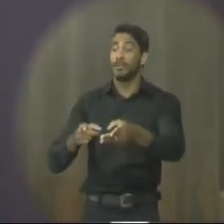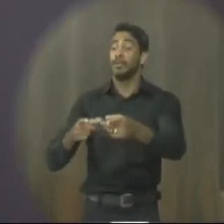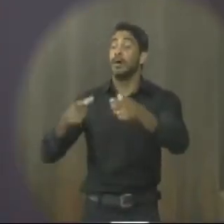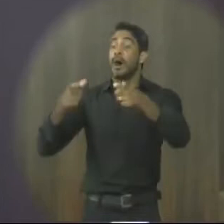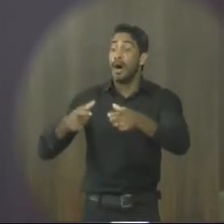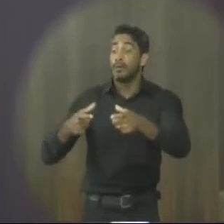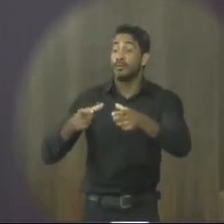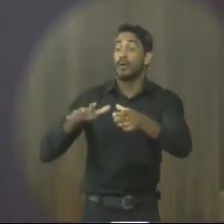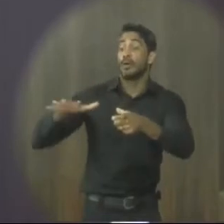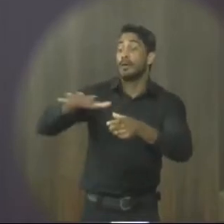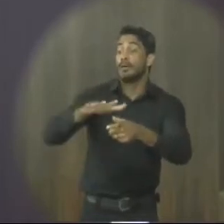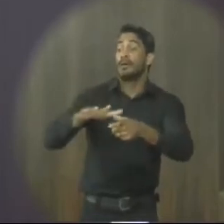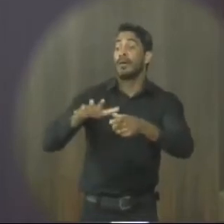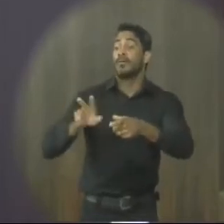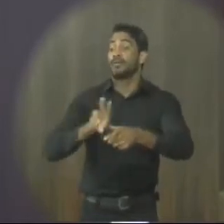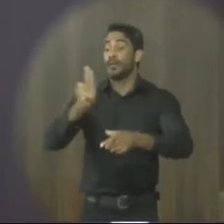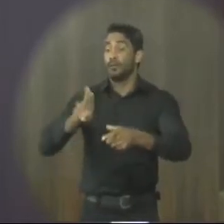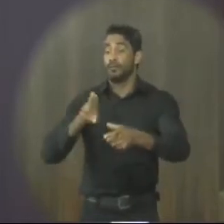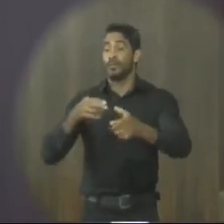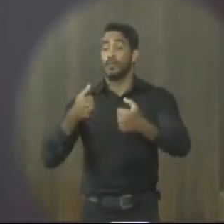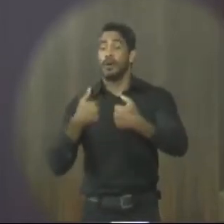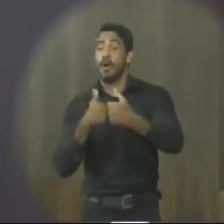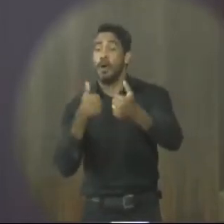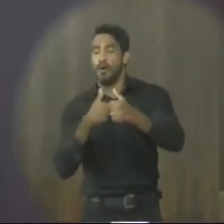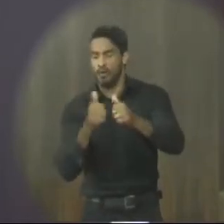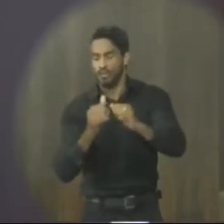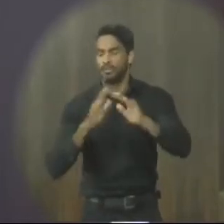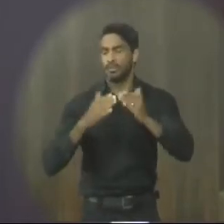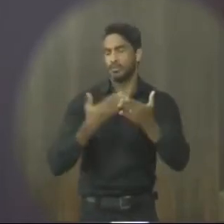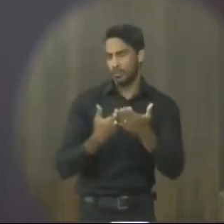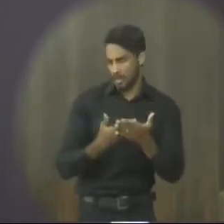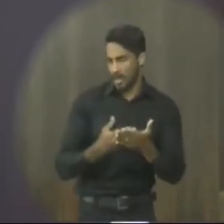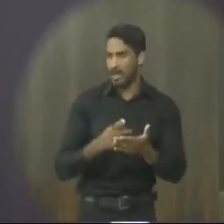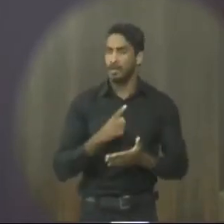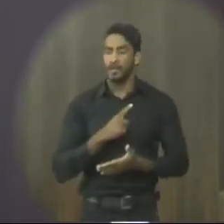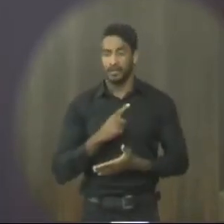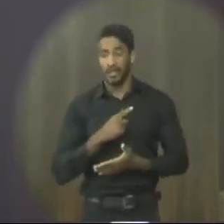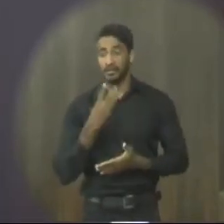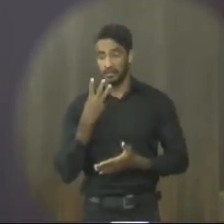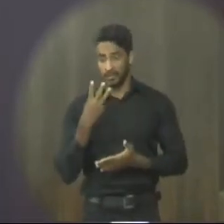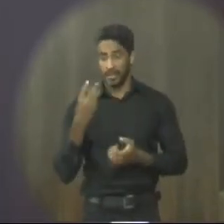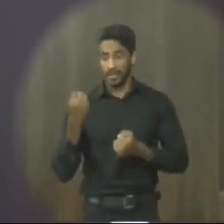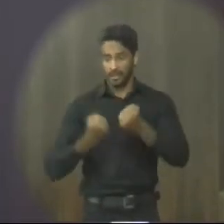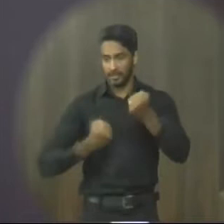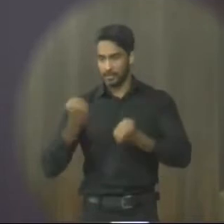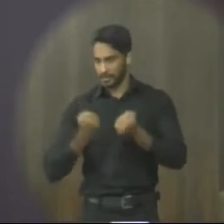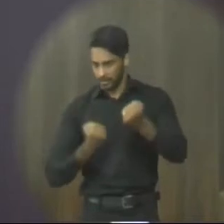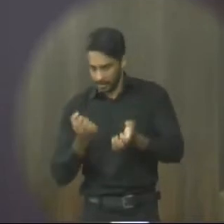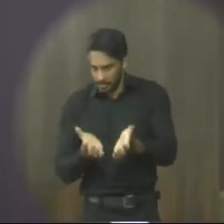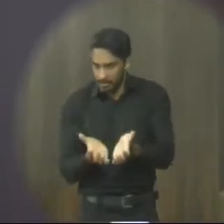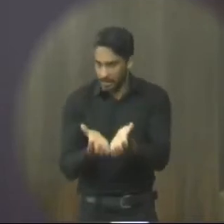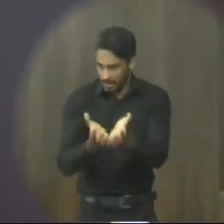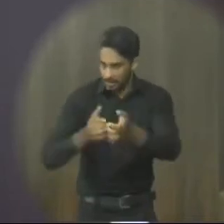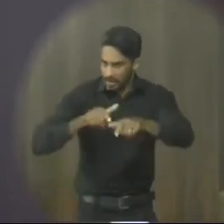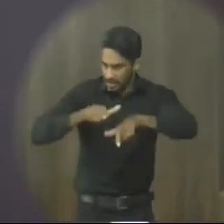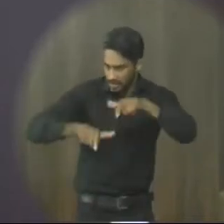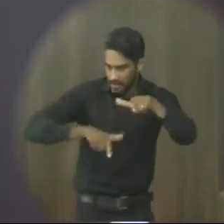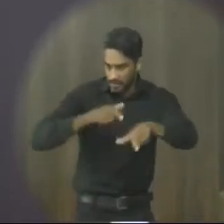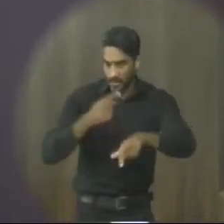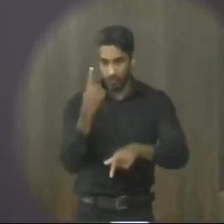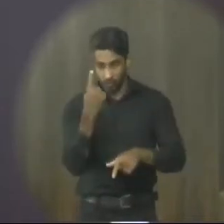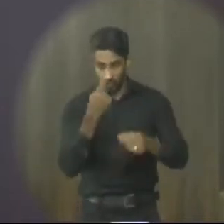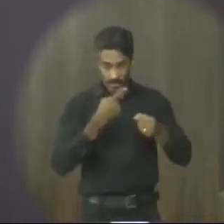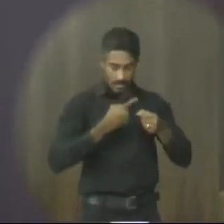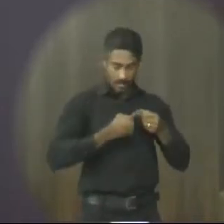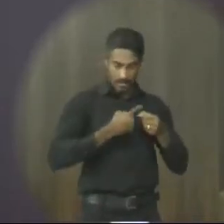ônibus escolar, né? Hoje a gente está com 3 patrulhas mecanizadas trabalhando, tem uma na cidade,